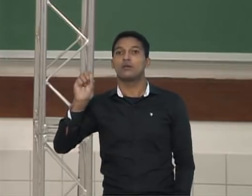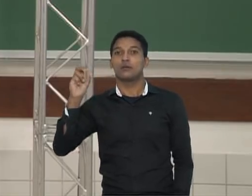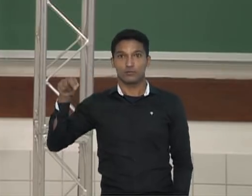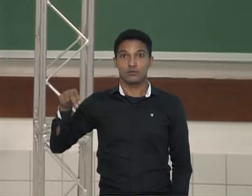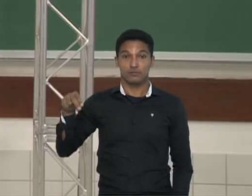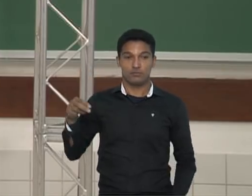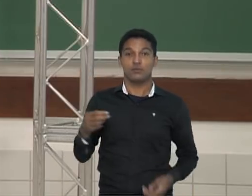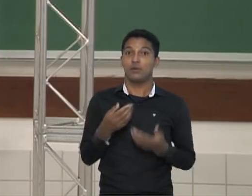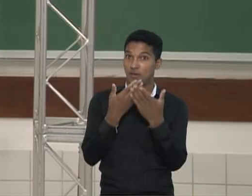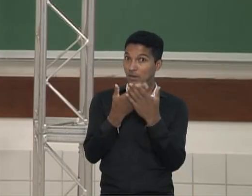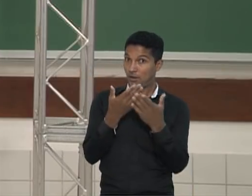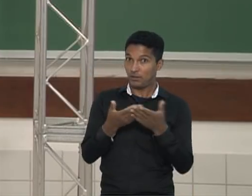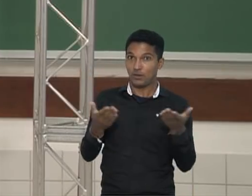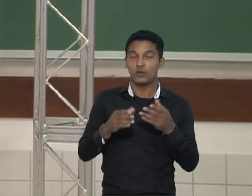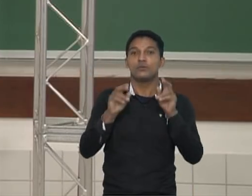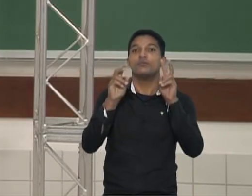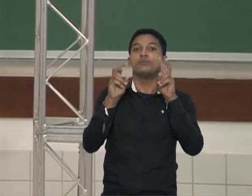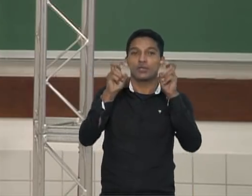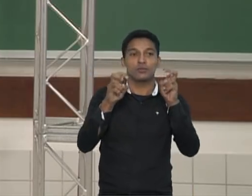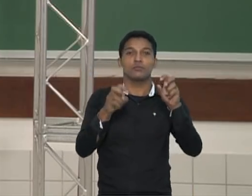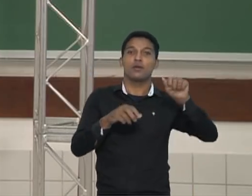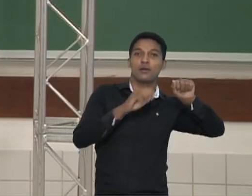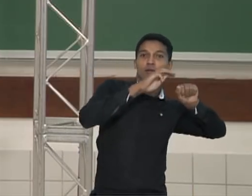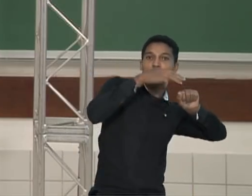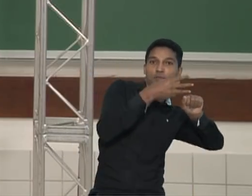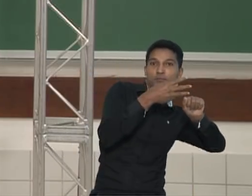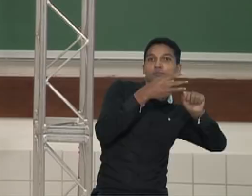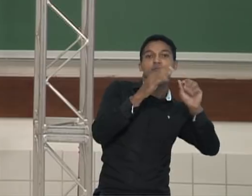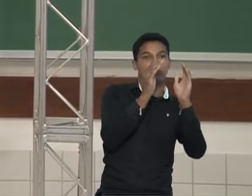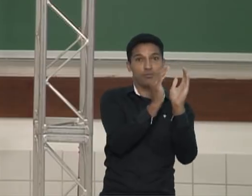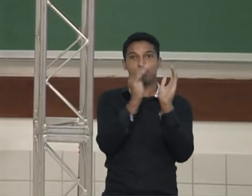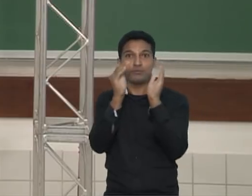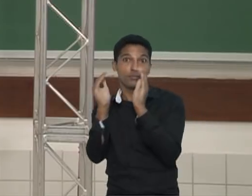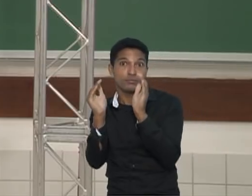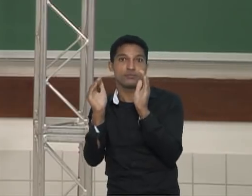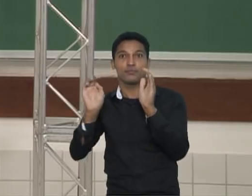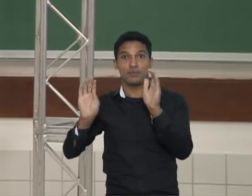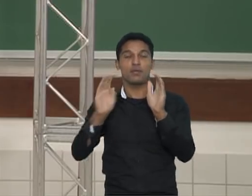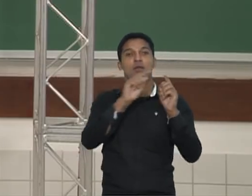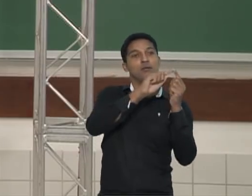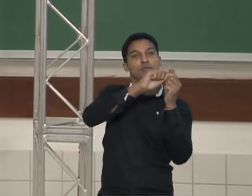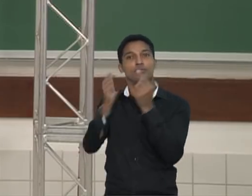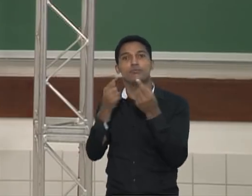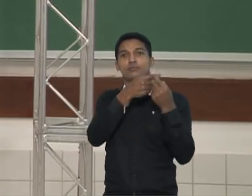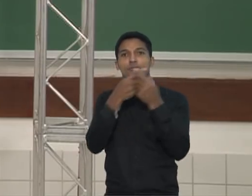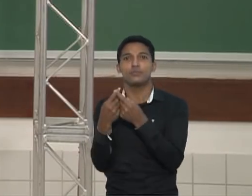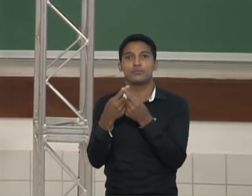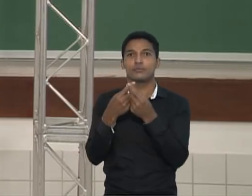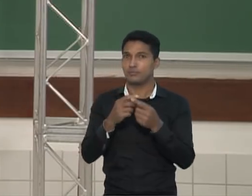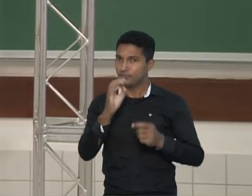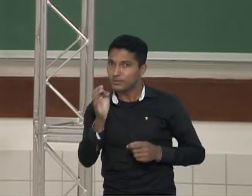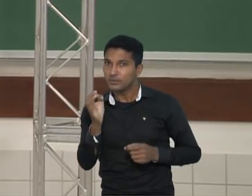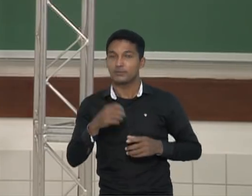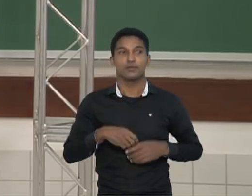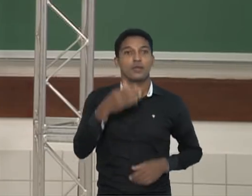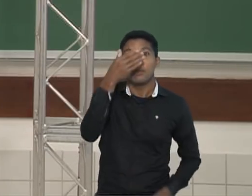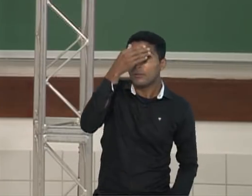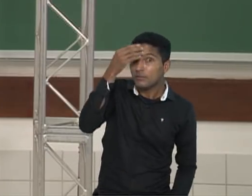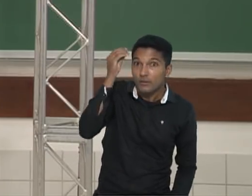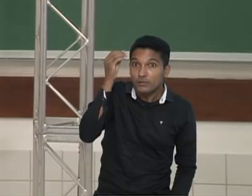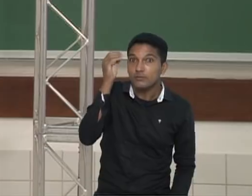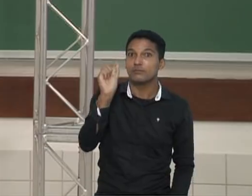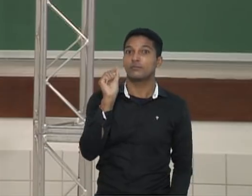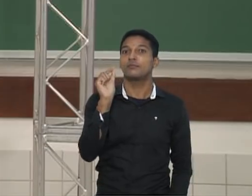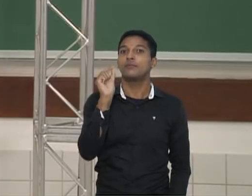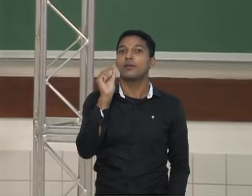nós vamos ver a propriedade distributiva da multiplicação, certo? Não esquecendo, vocês que estão assistindo